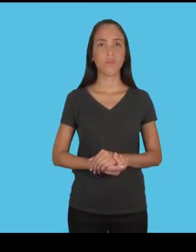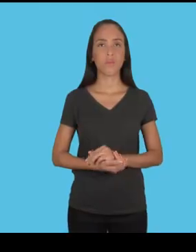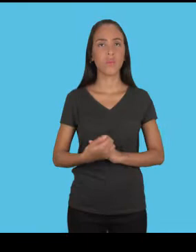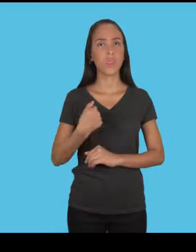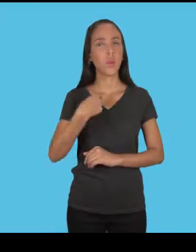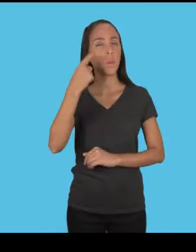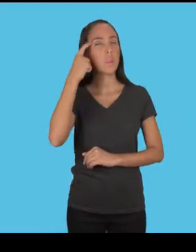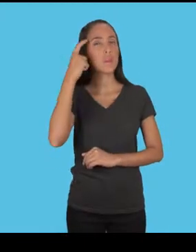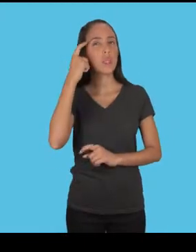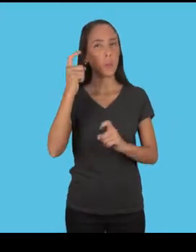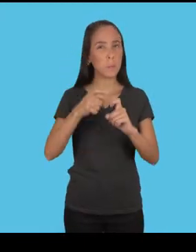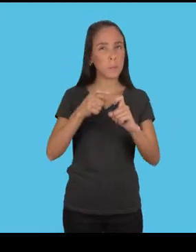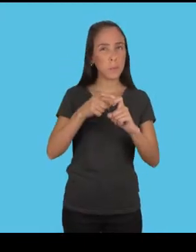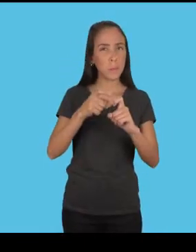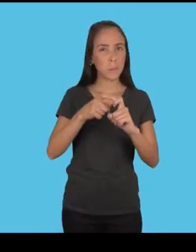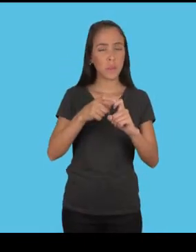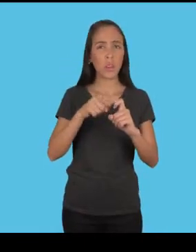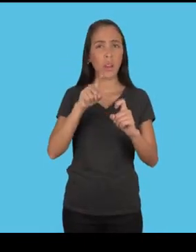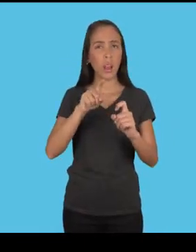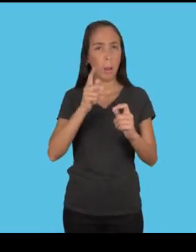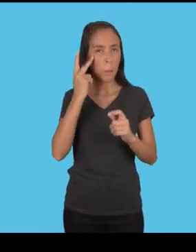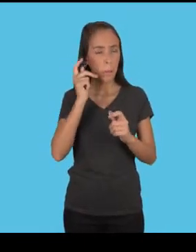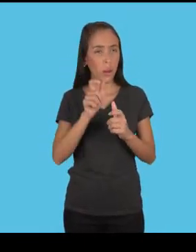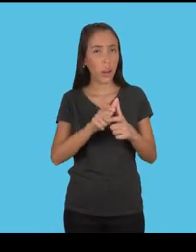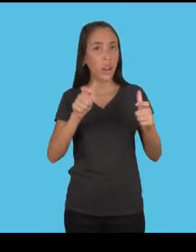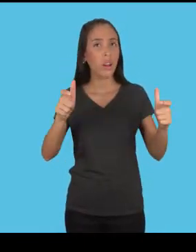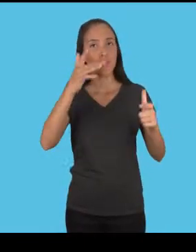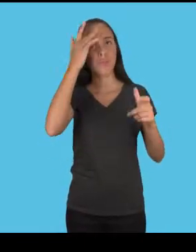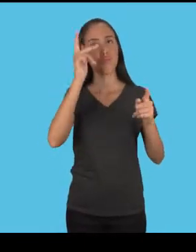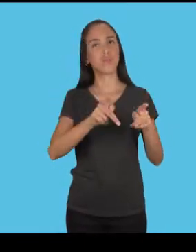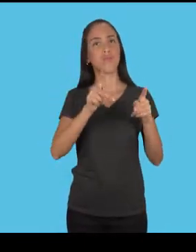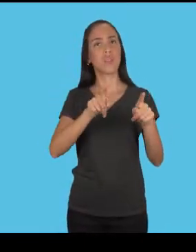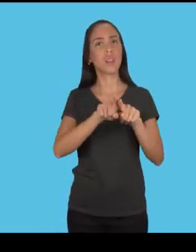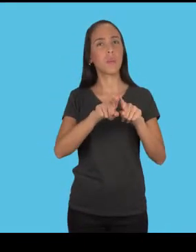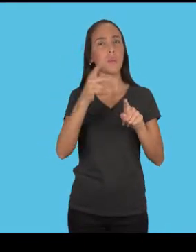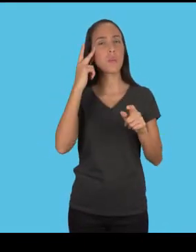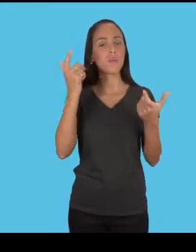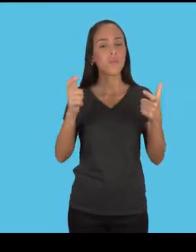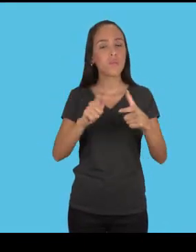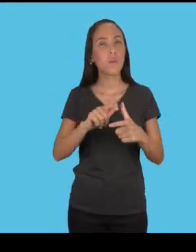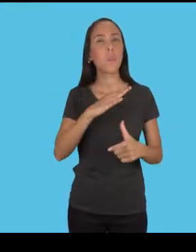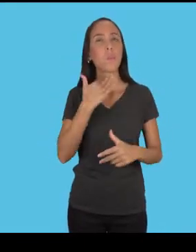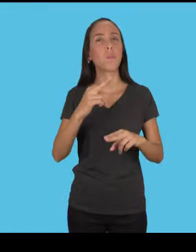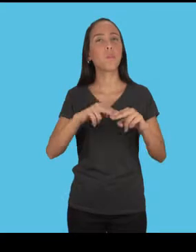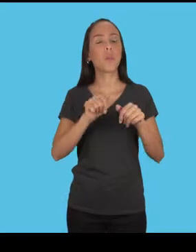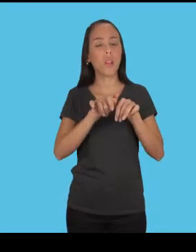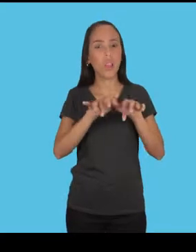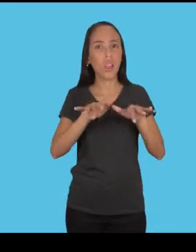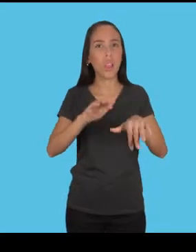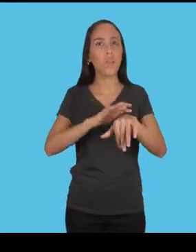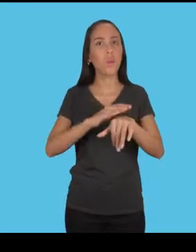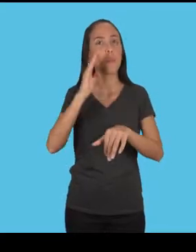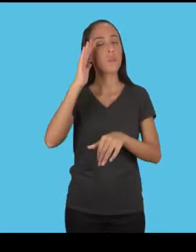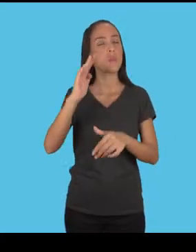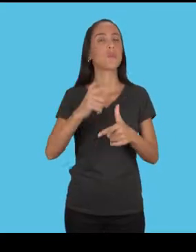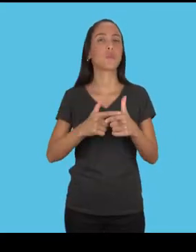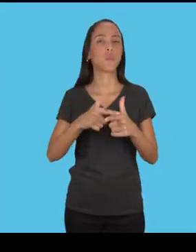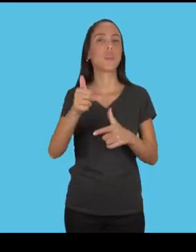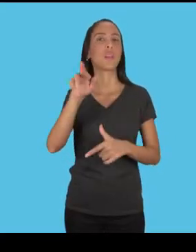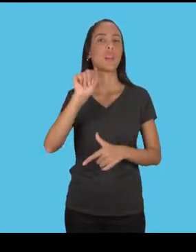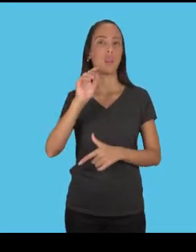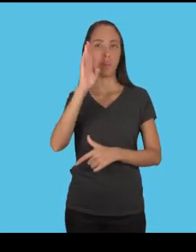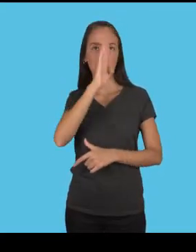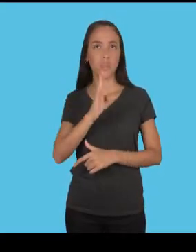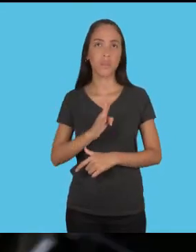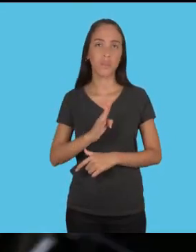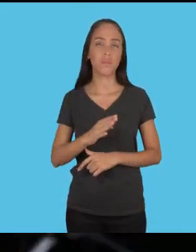Pensava numa medicina para o grande público e para reduzir a mortalidade pelas grandes endemias, principal problema de